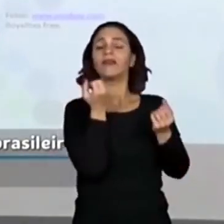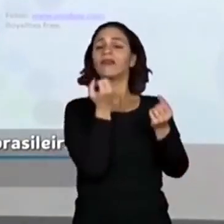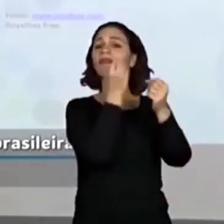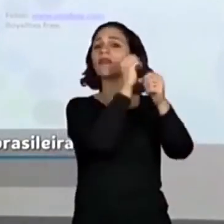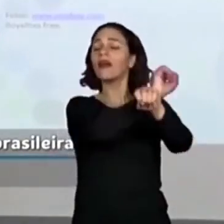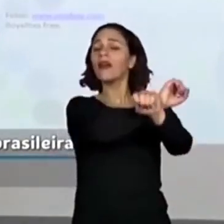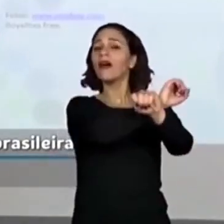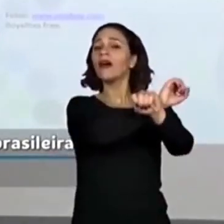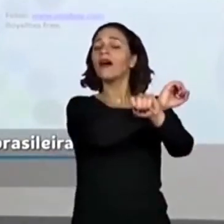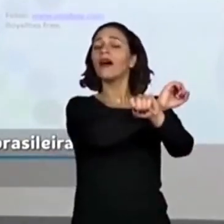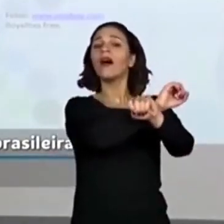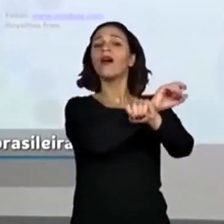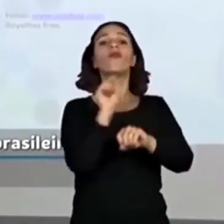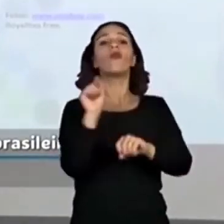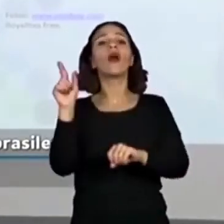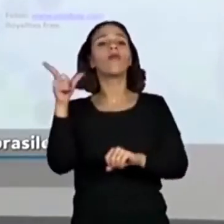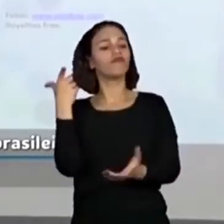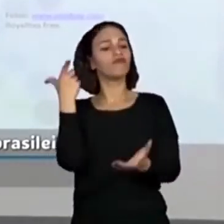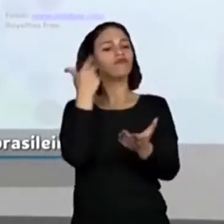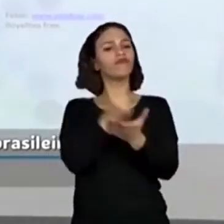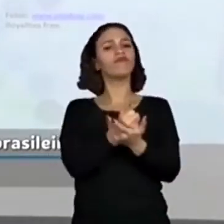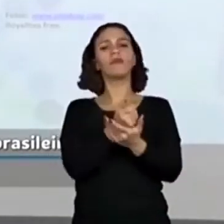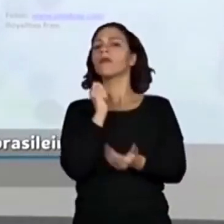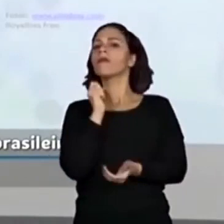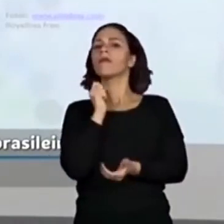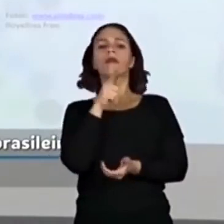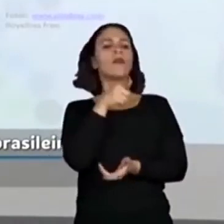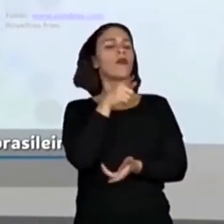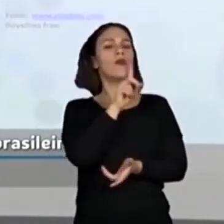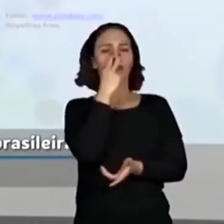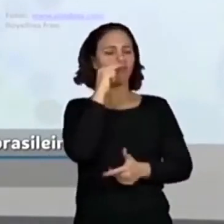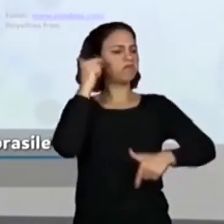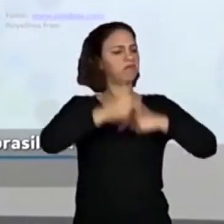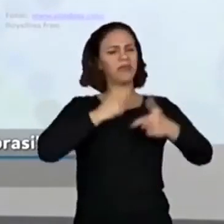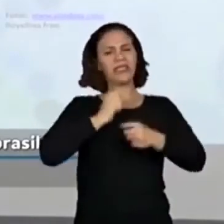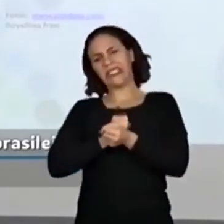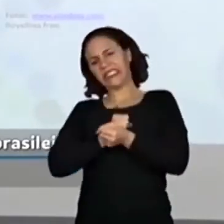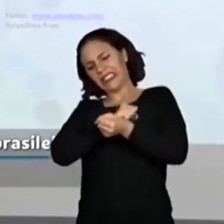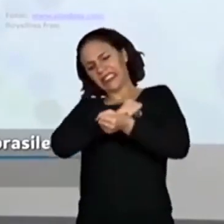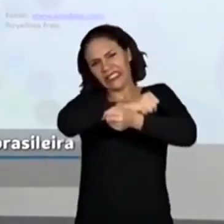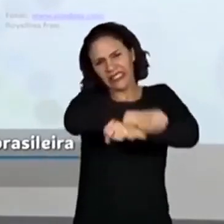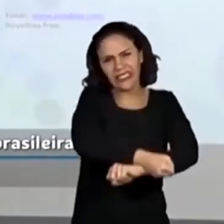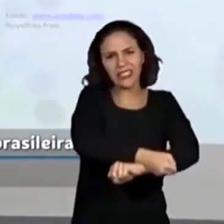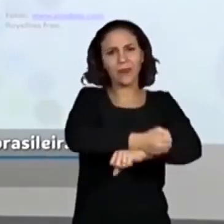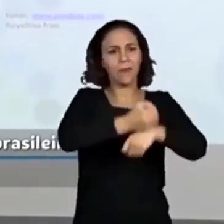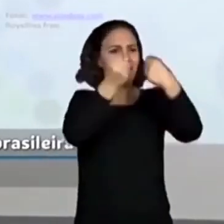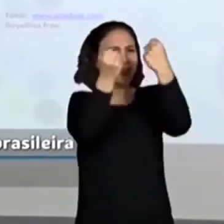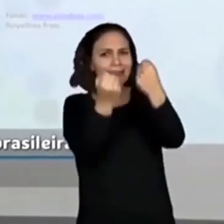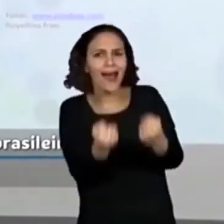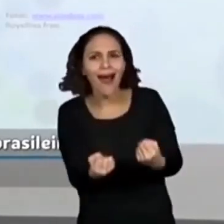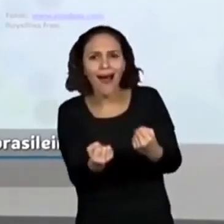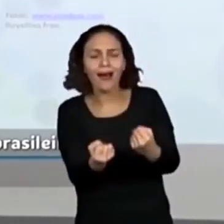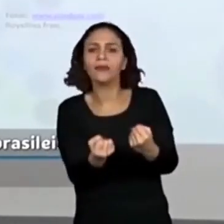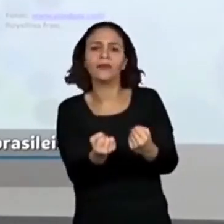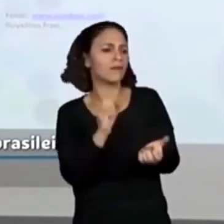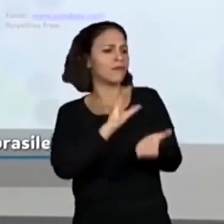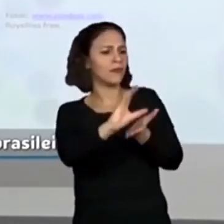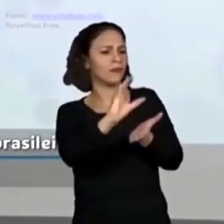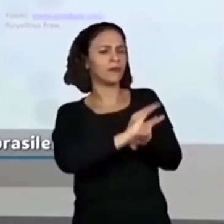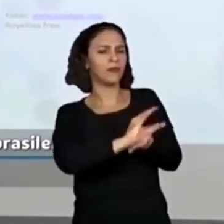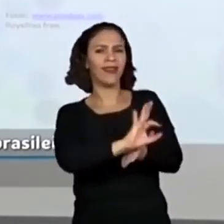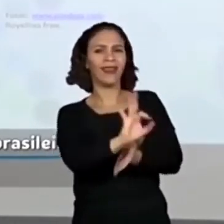era comprado e ele era obrigado a trabalhar em condições pesadas e ele não